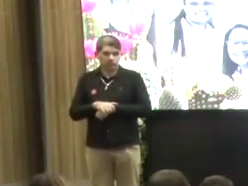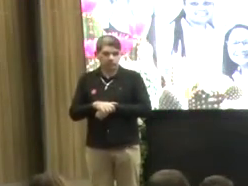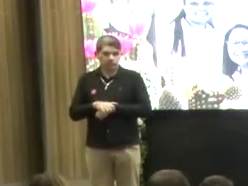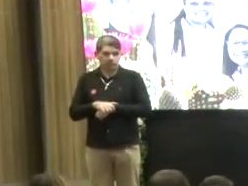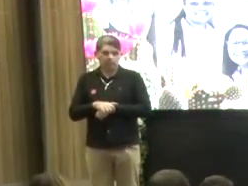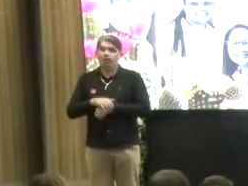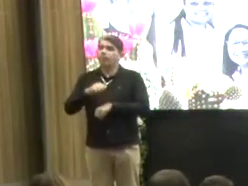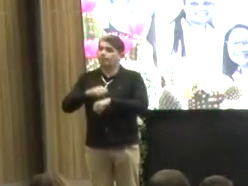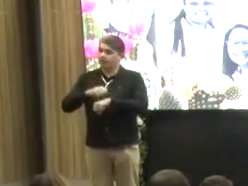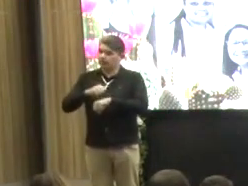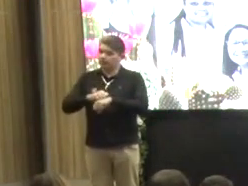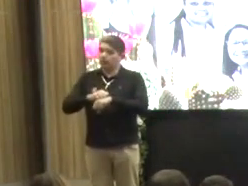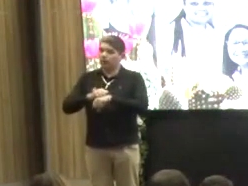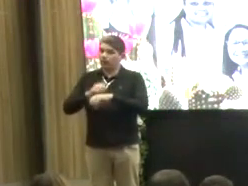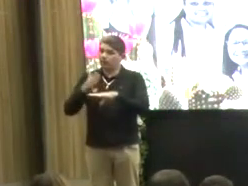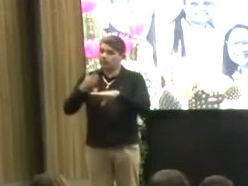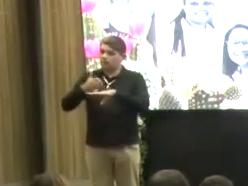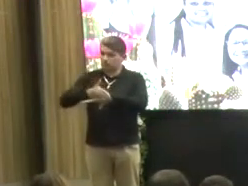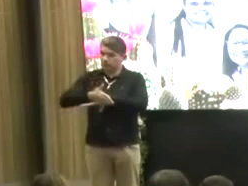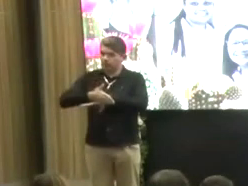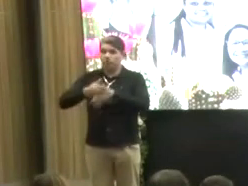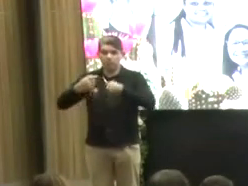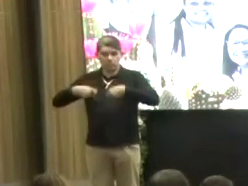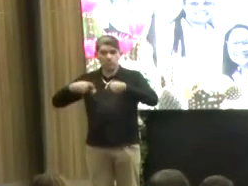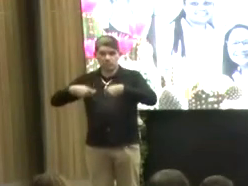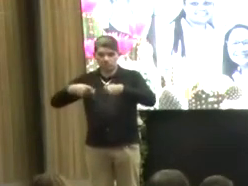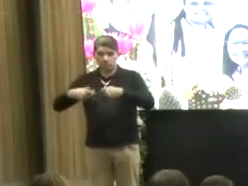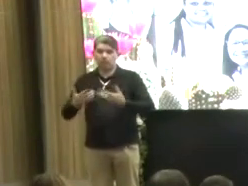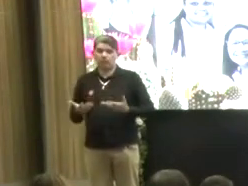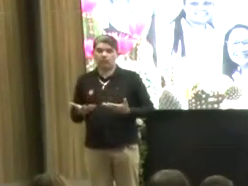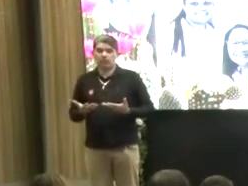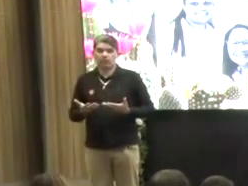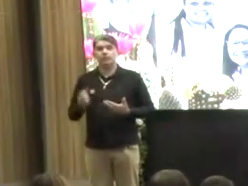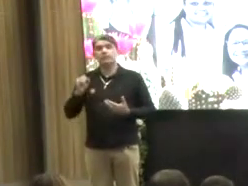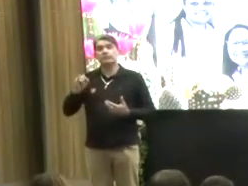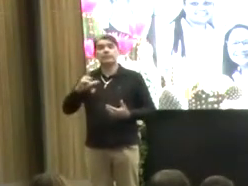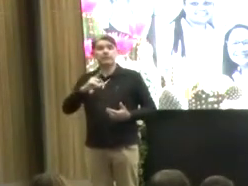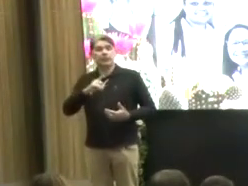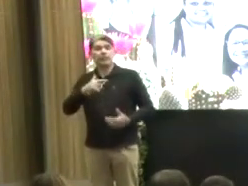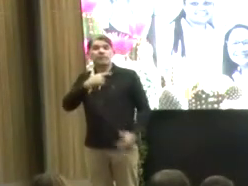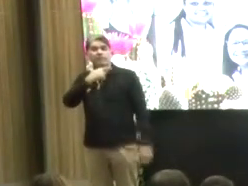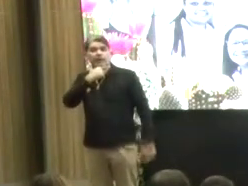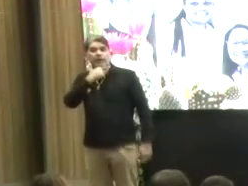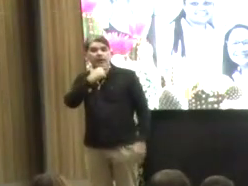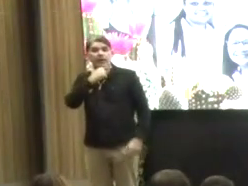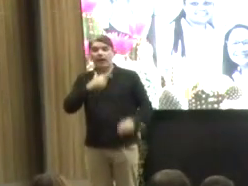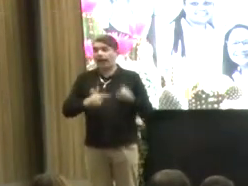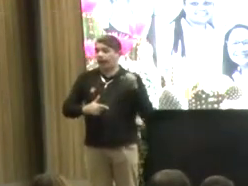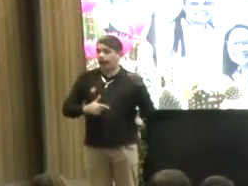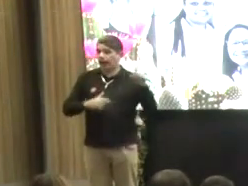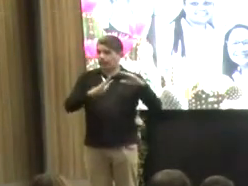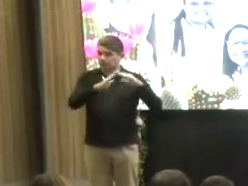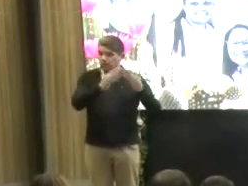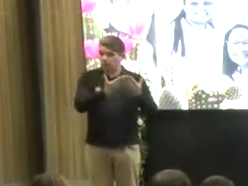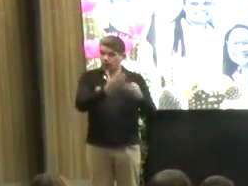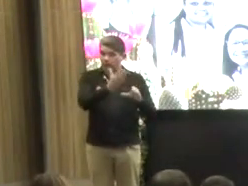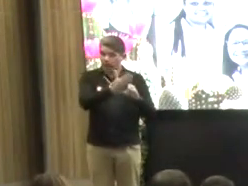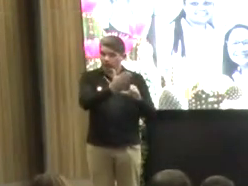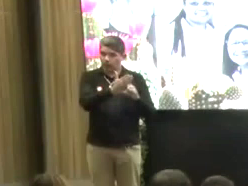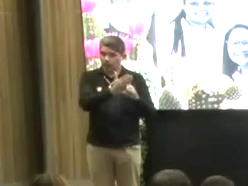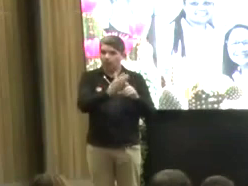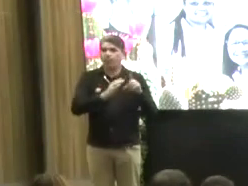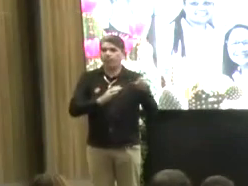fisicamente acessível. Tá certo? Então, se você diz, tem uma vaga lá na escola em Caicó, mas a